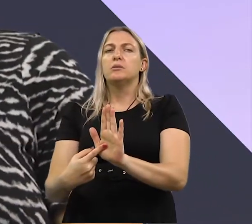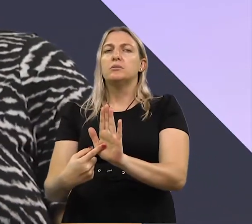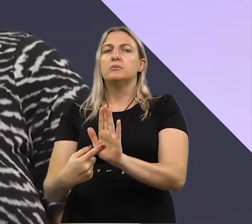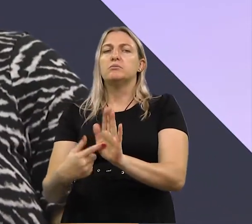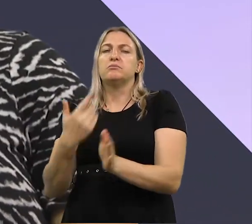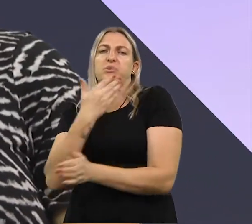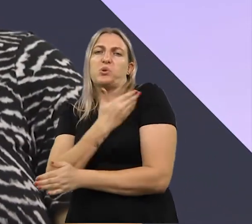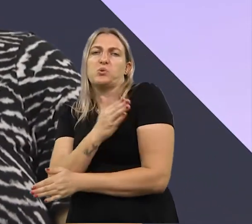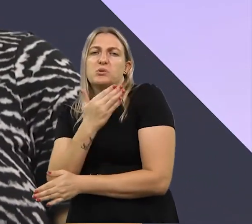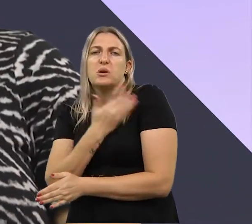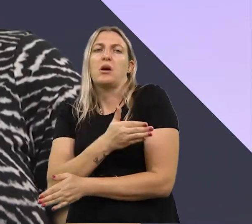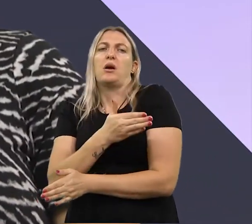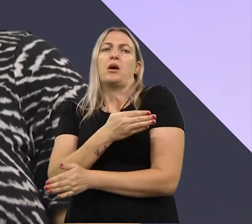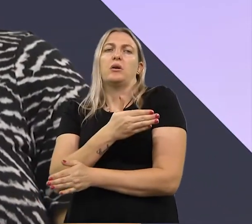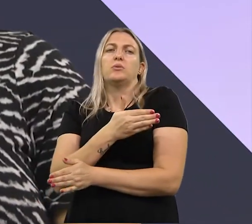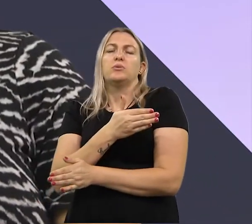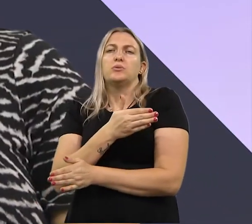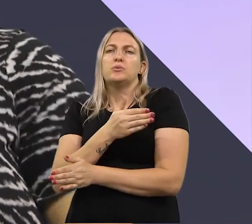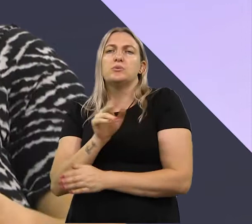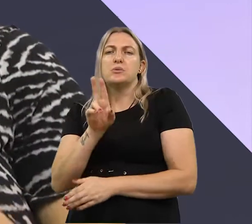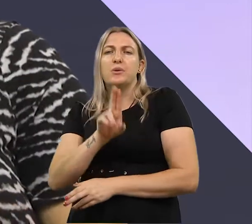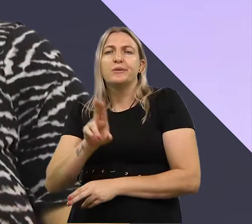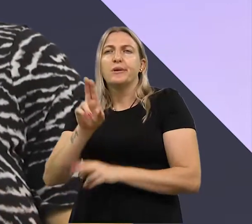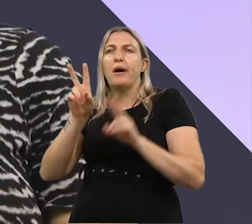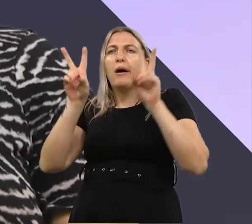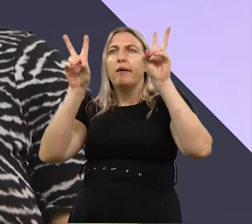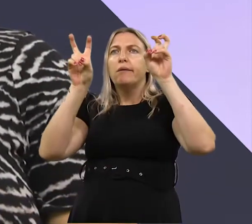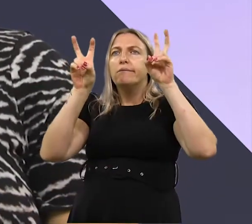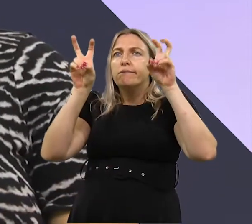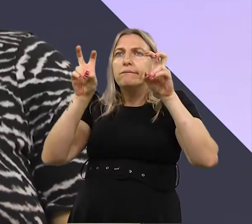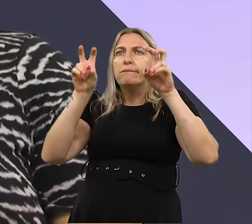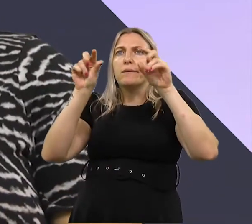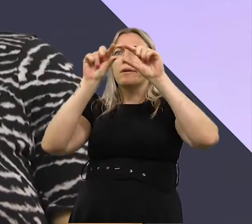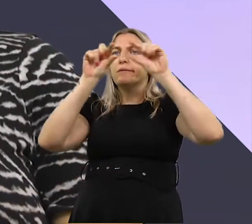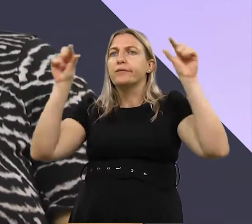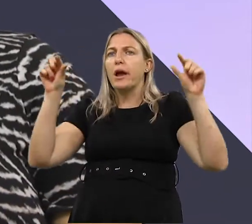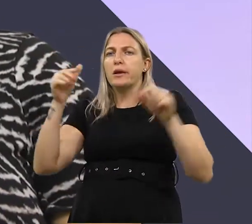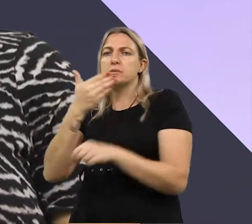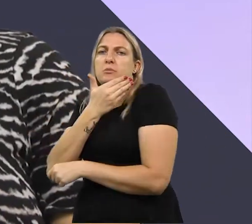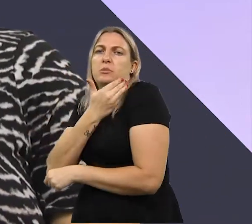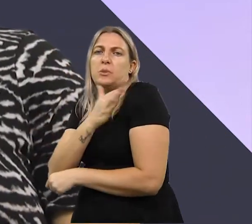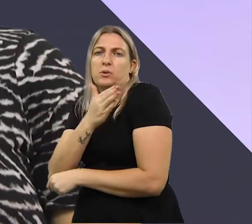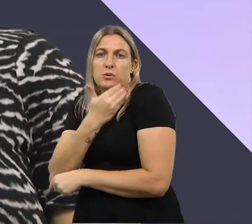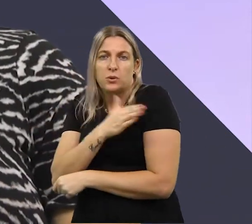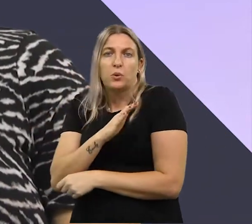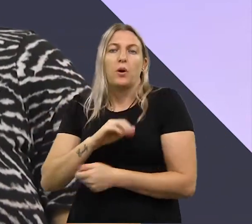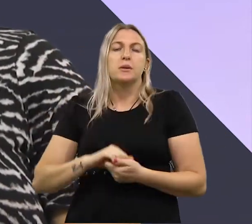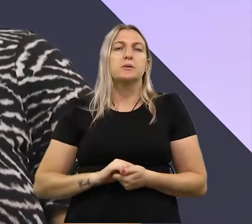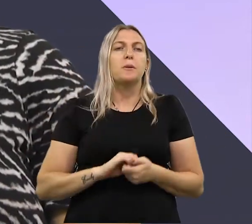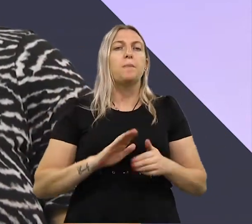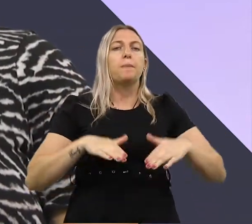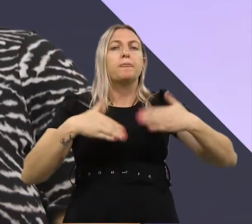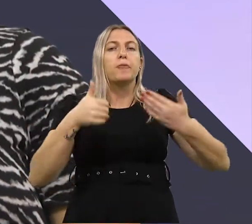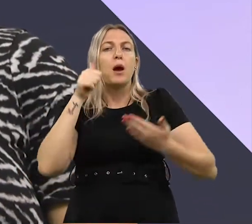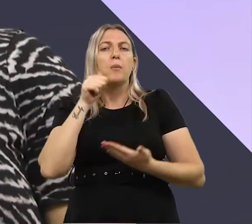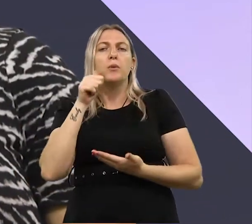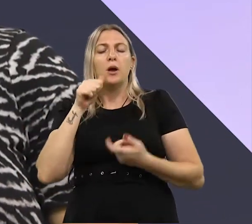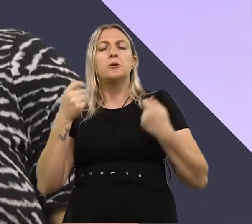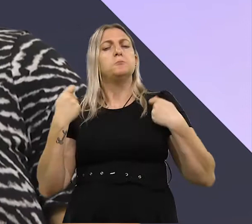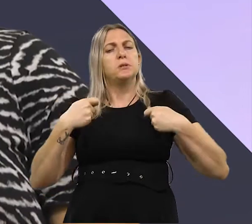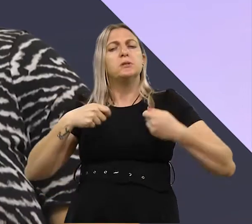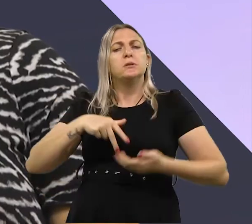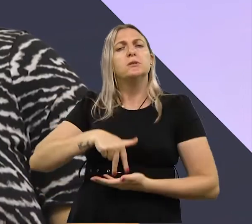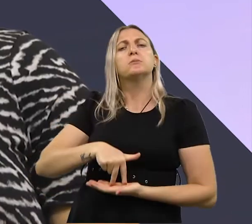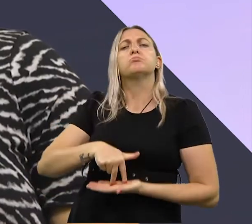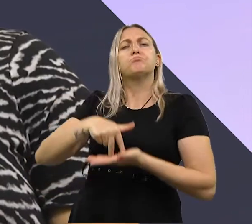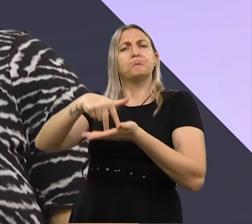ainda mais essas questões e essas frases preconceituosas que a gente ouve. Então, a mulher precisa também